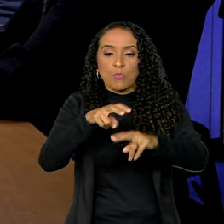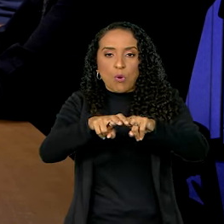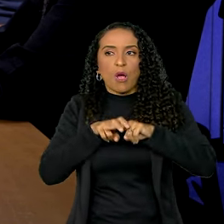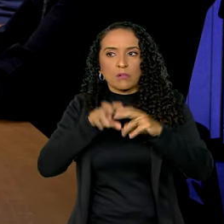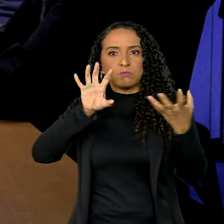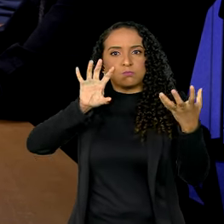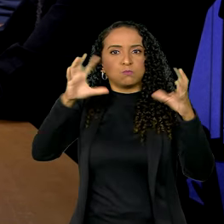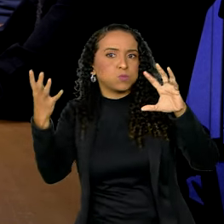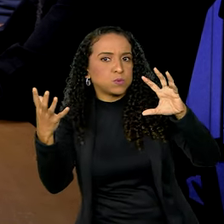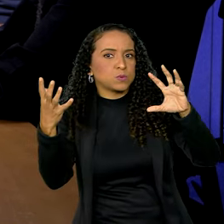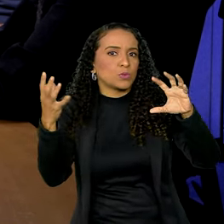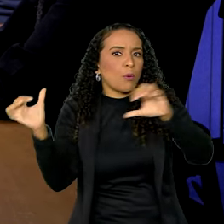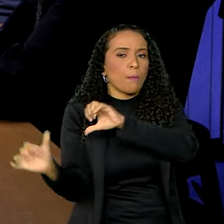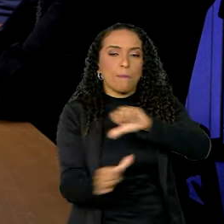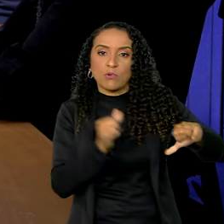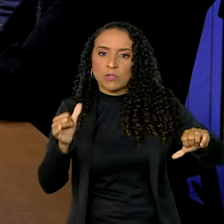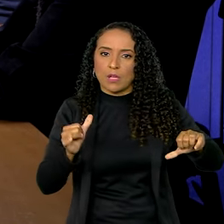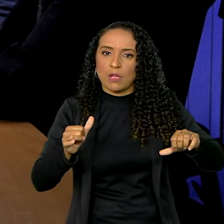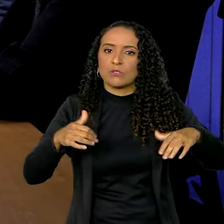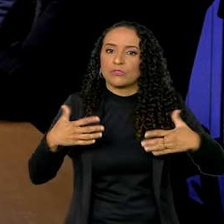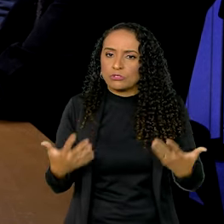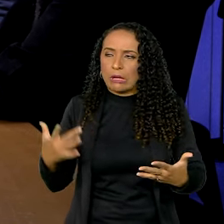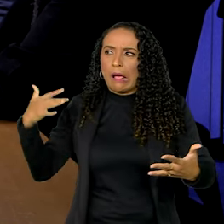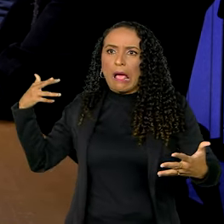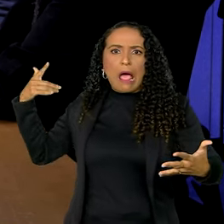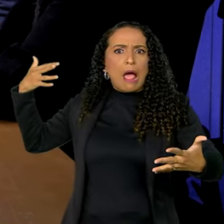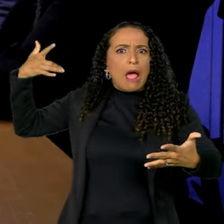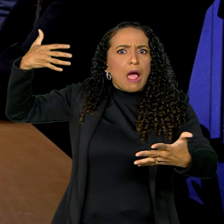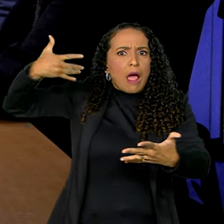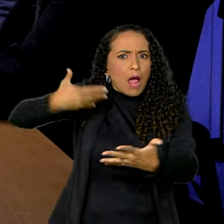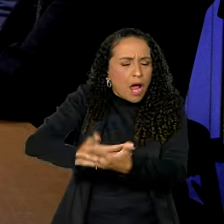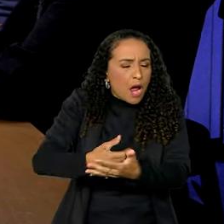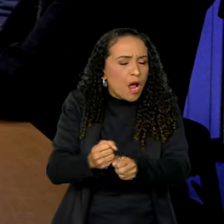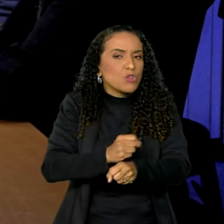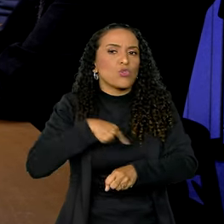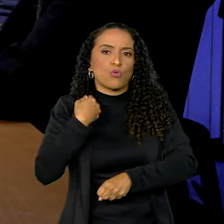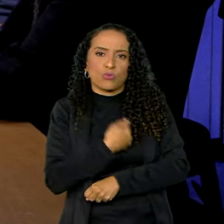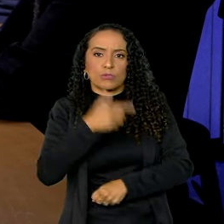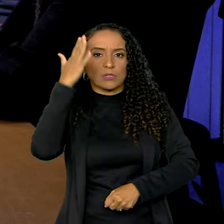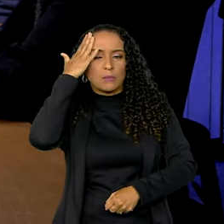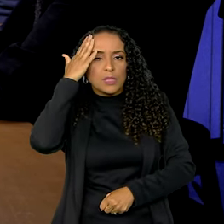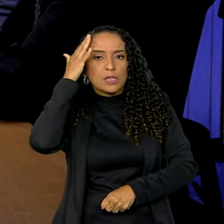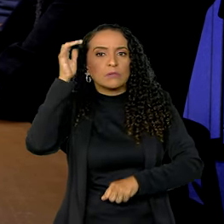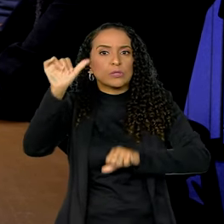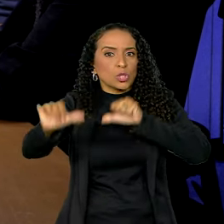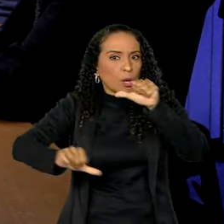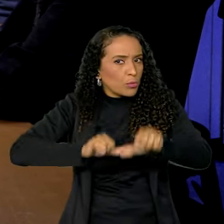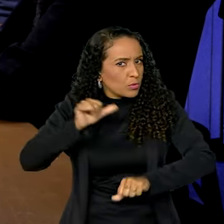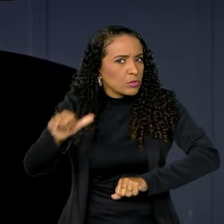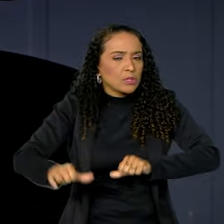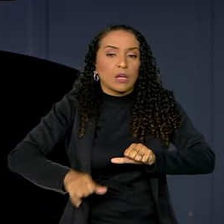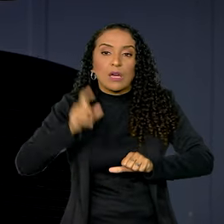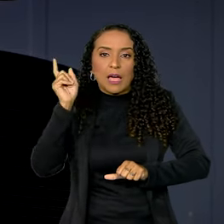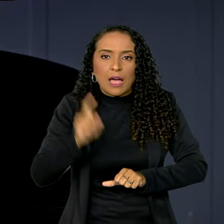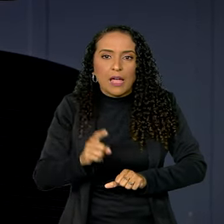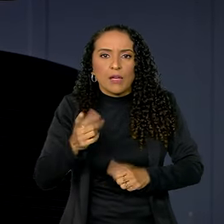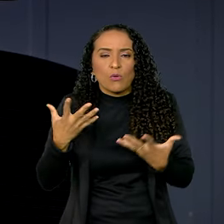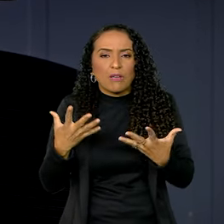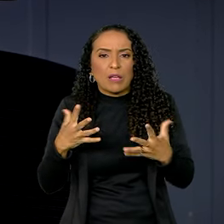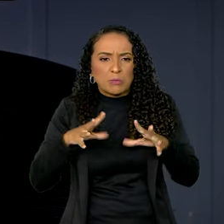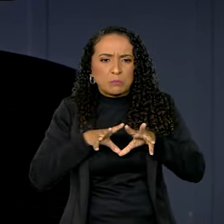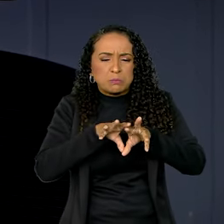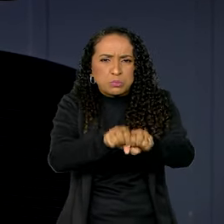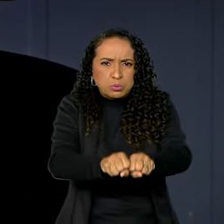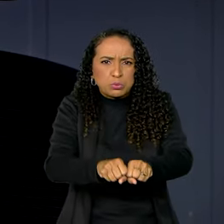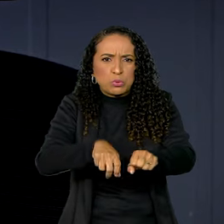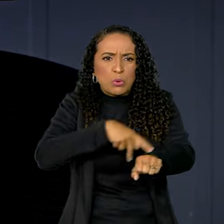mudança do clima eh já há muito tempo na verdade anos nós sabemos que a mudança do clima éa justamente afetar